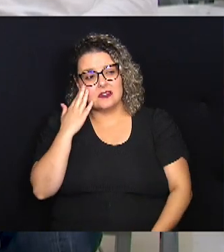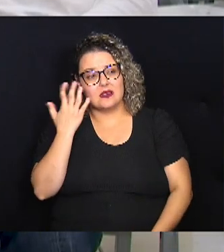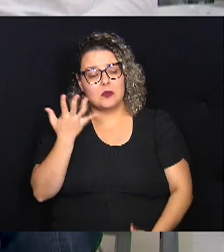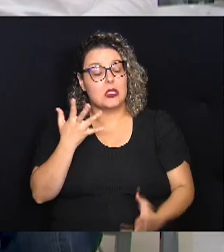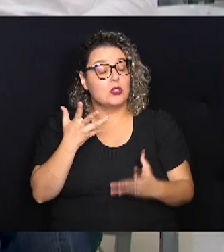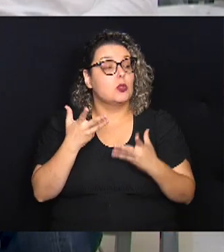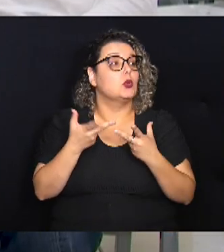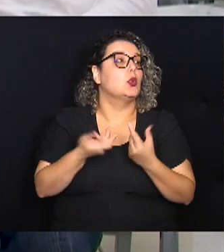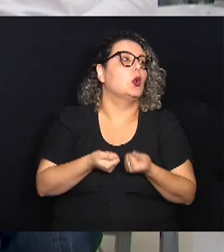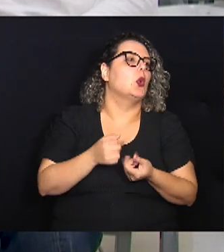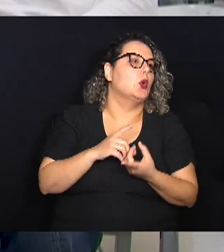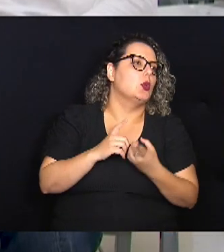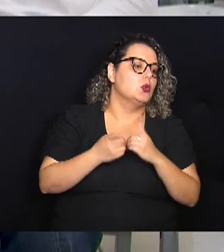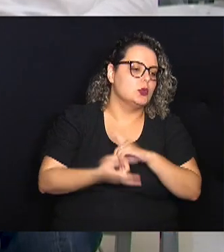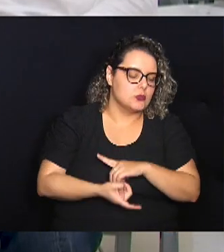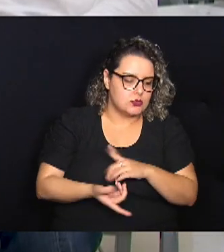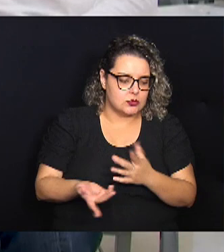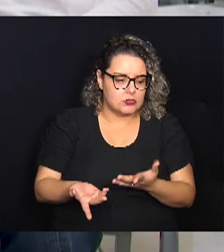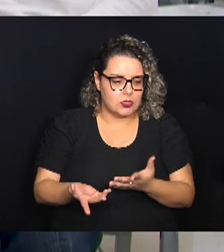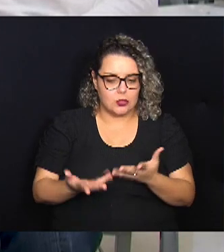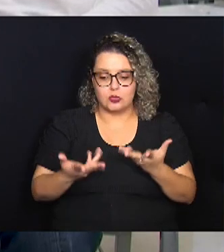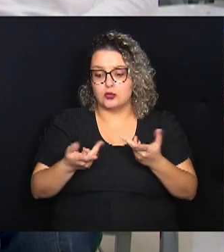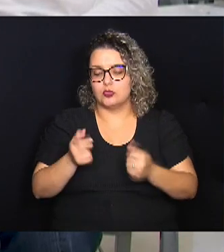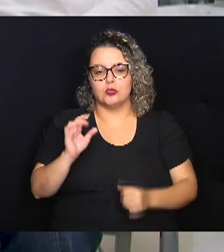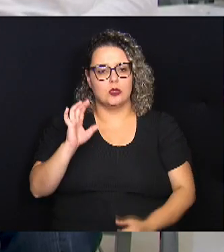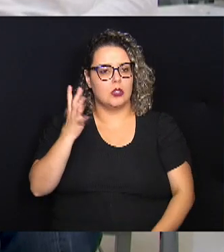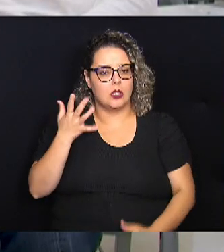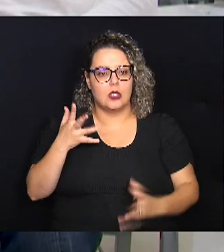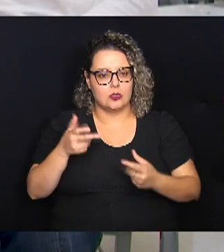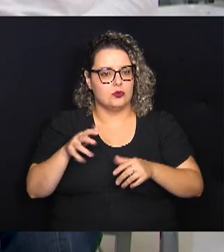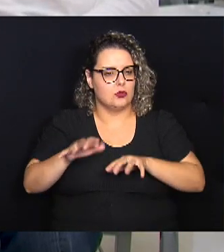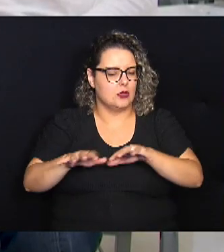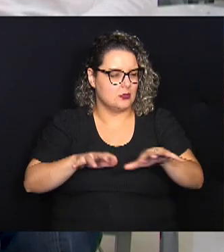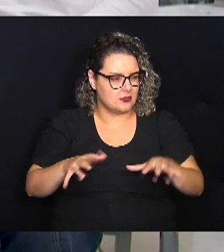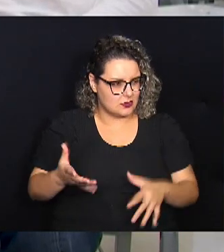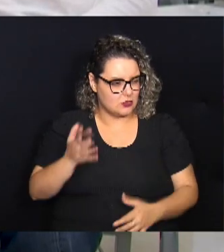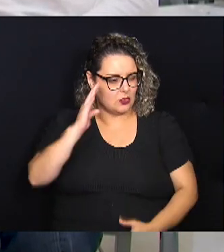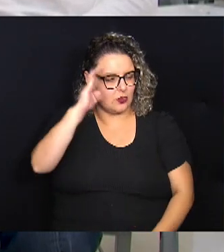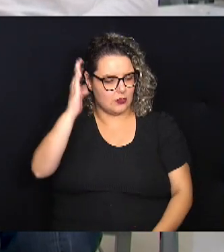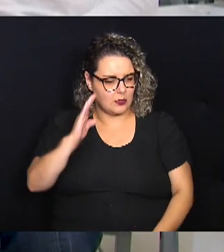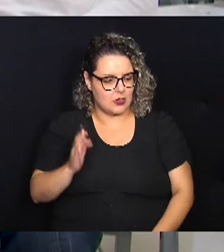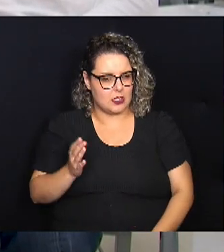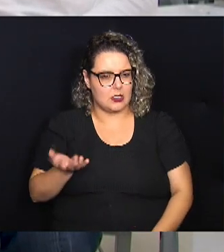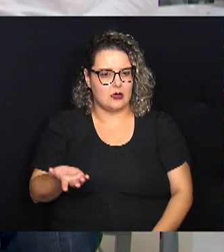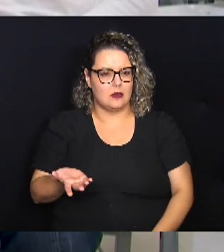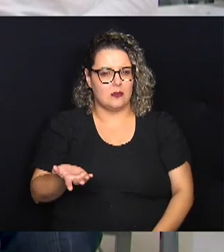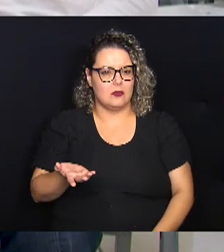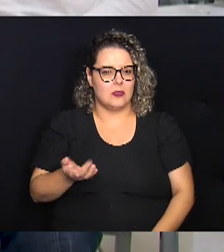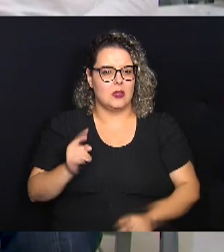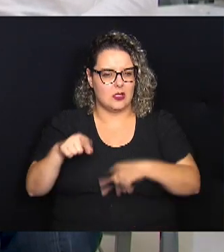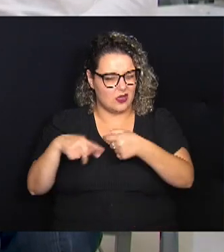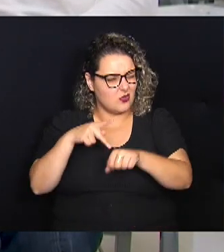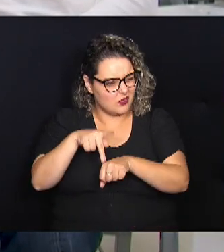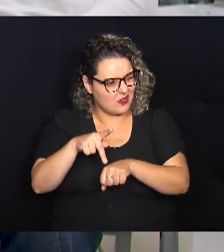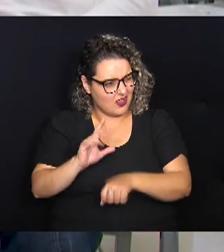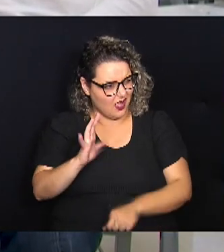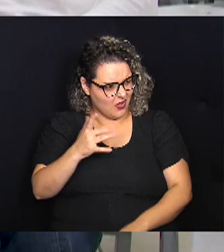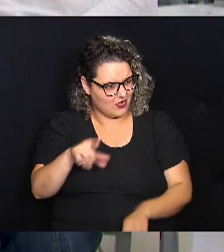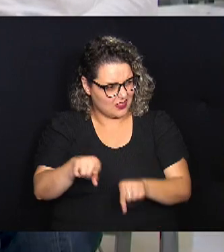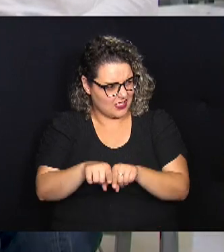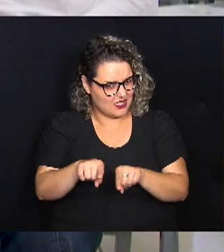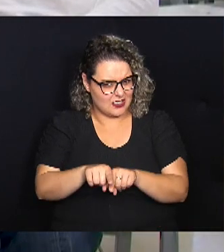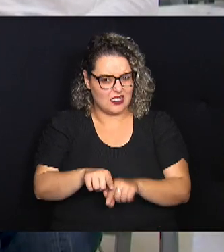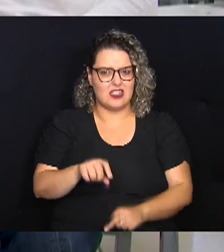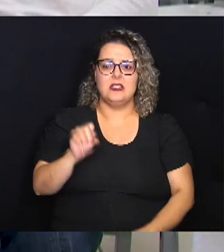os dialetos, né, tudo que acontece em todas as regiões do Brasil, né? Em outros países isso acontece também,